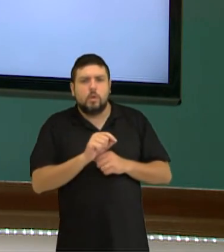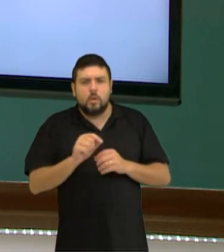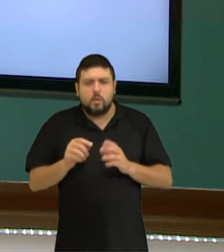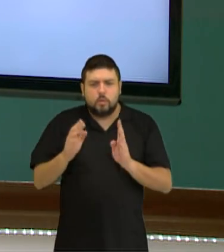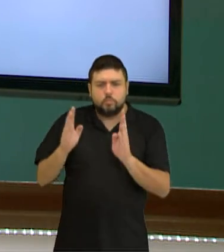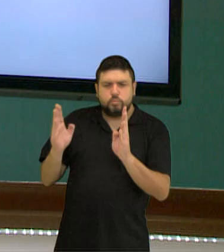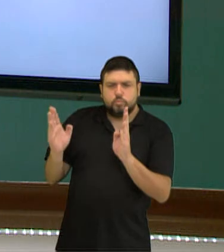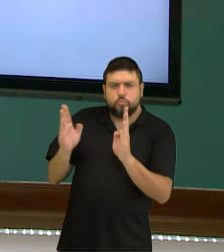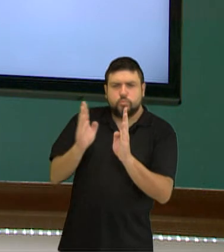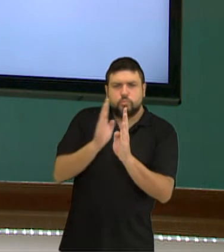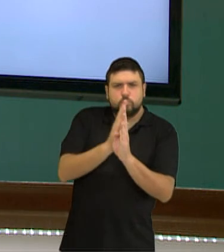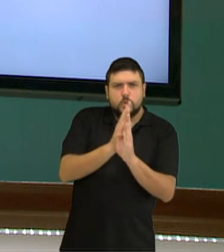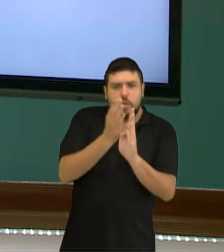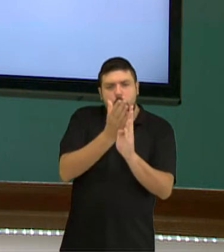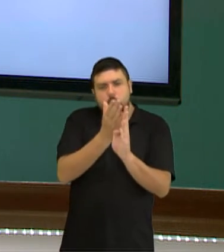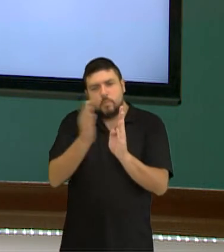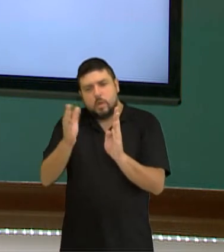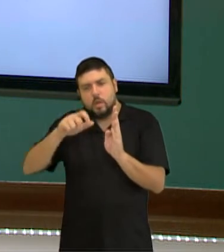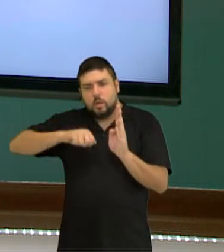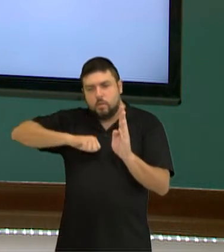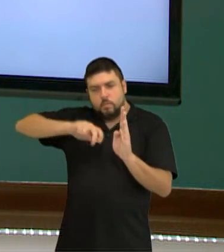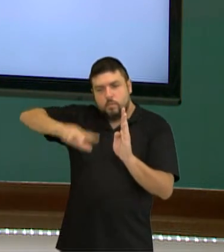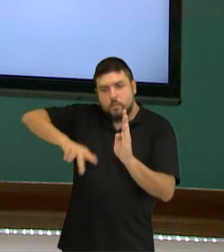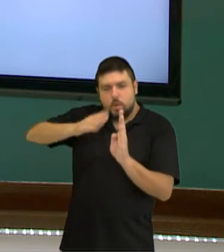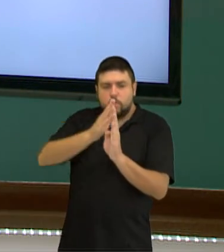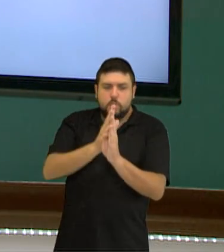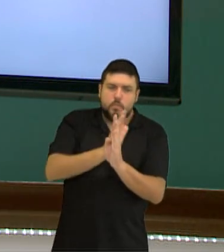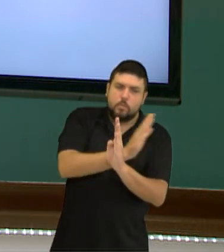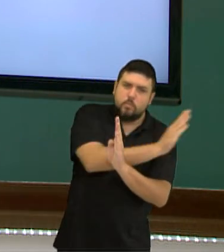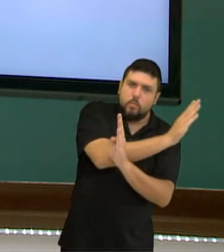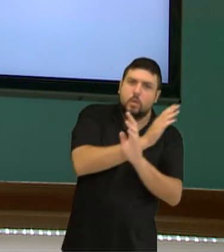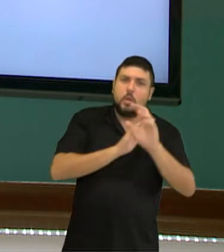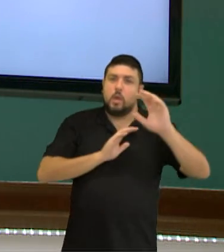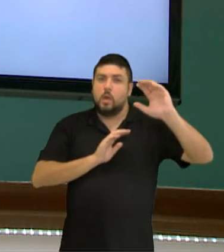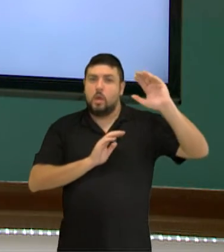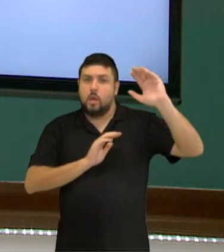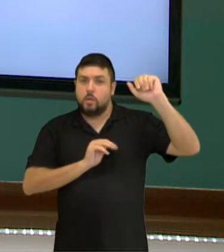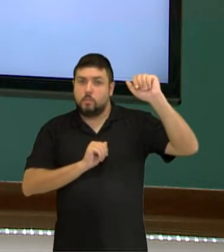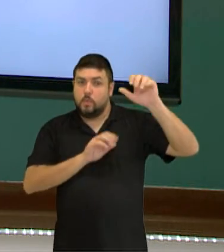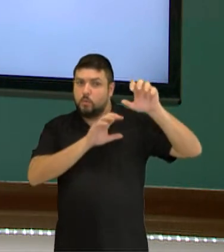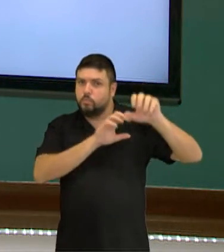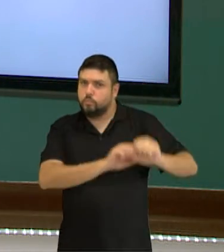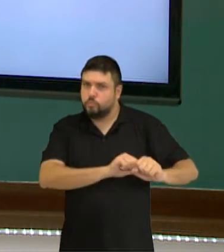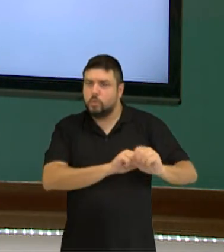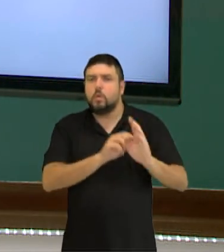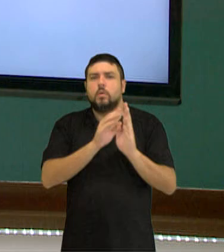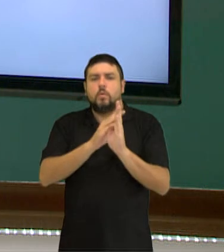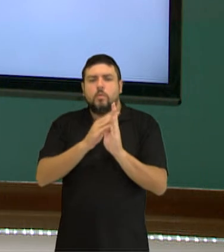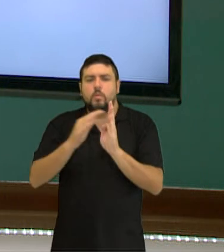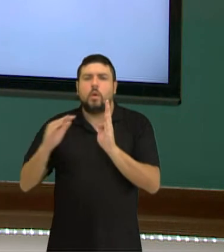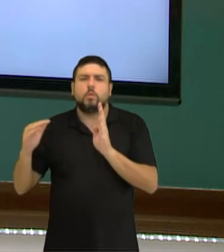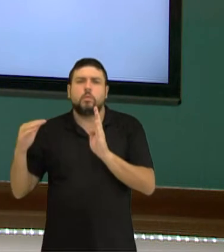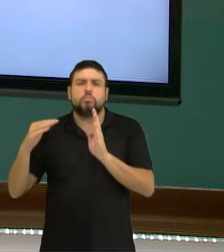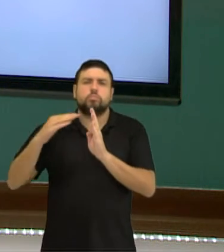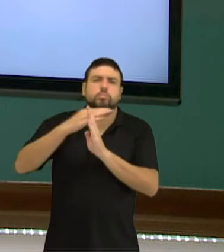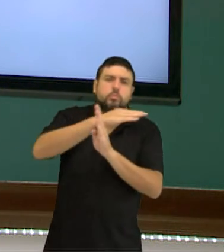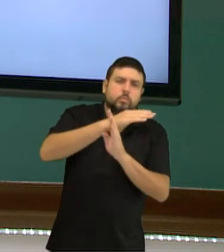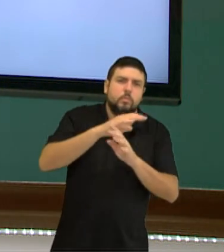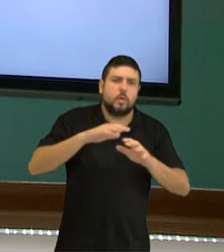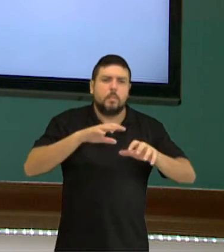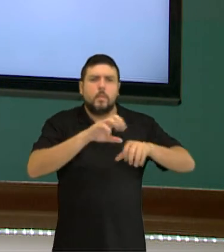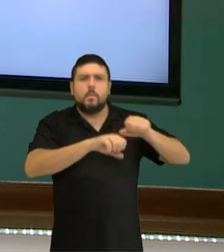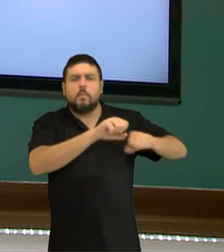do Tratado de Tordesilhas. Vamos ocupar o território que pertencia à Espanha. E as monções, então nós temos